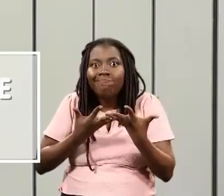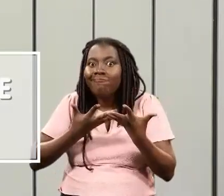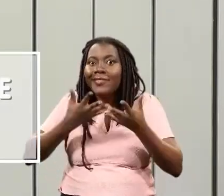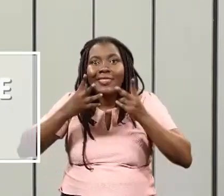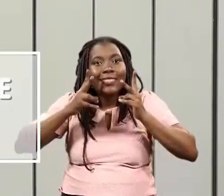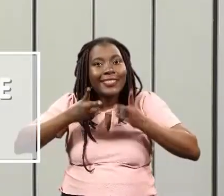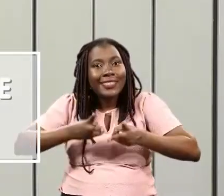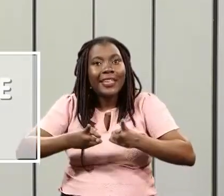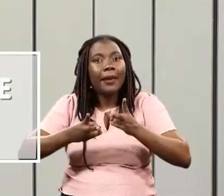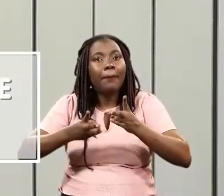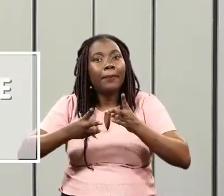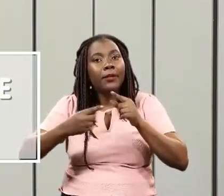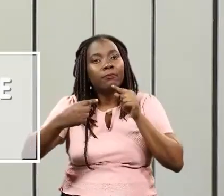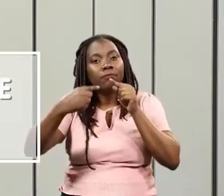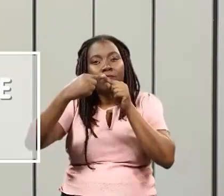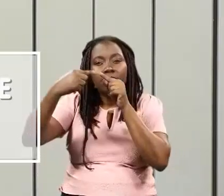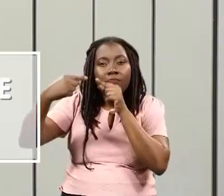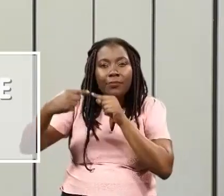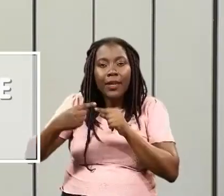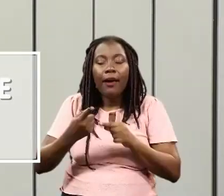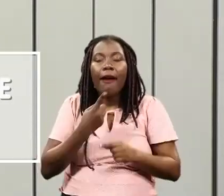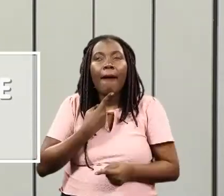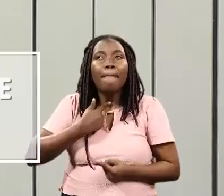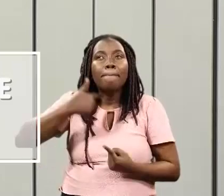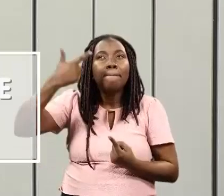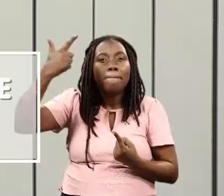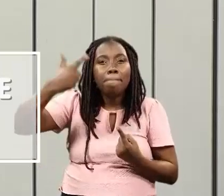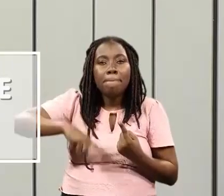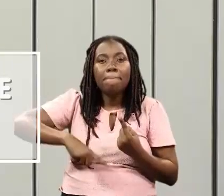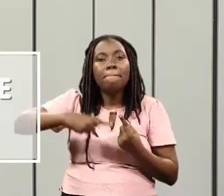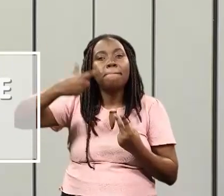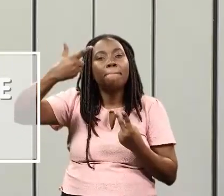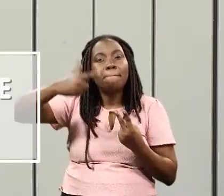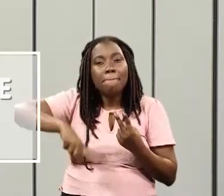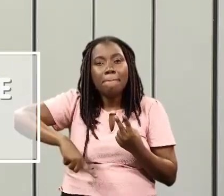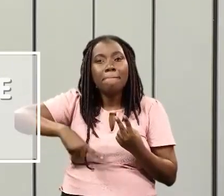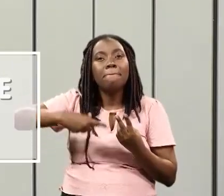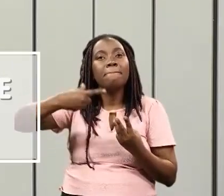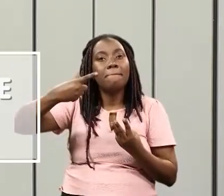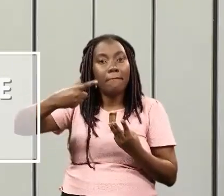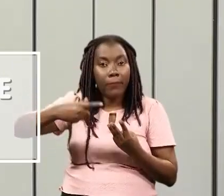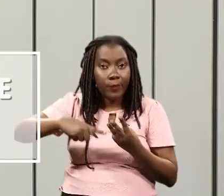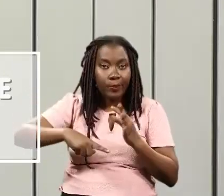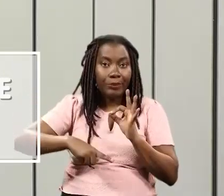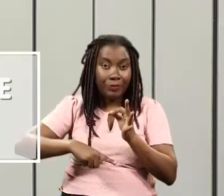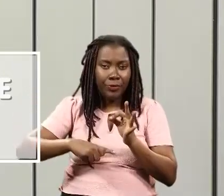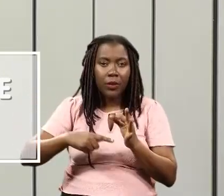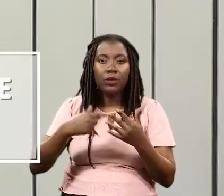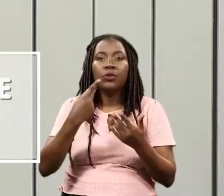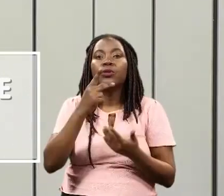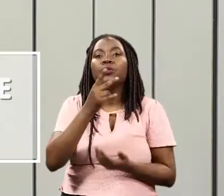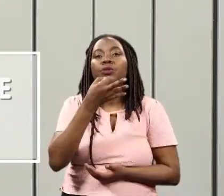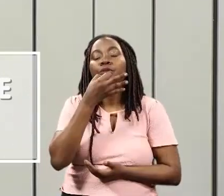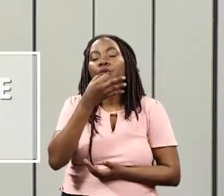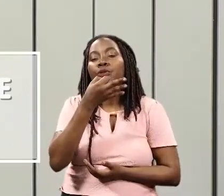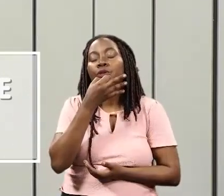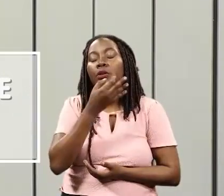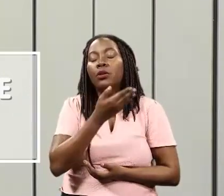sempre conectados, querendo mais e mais e mais, né? Qual que é o ponto de vista